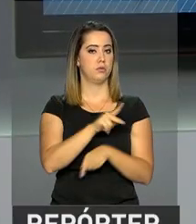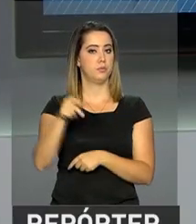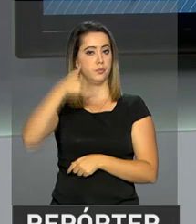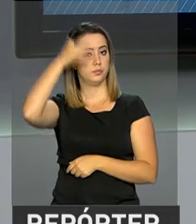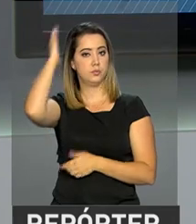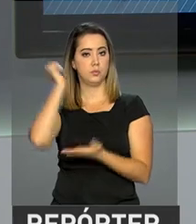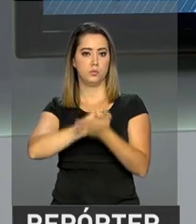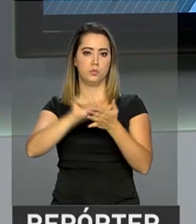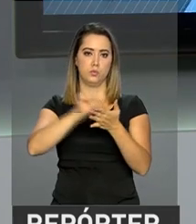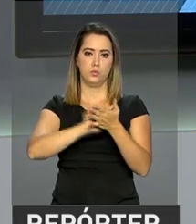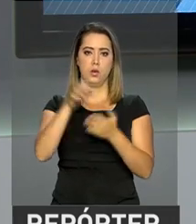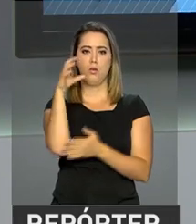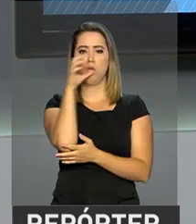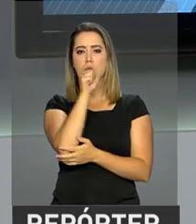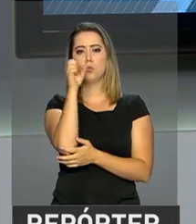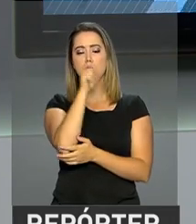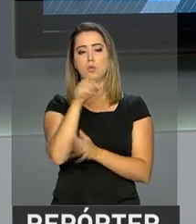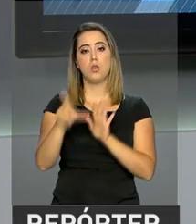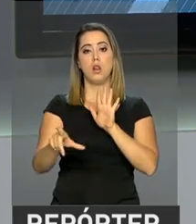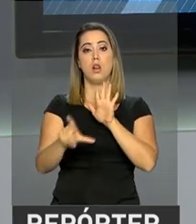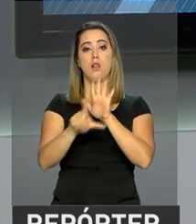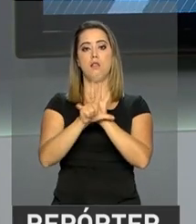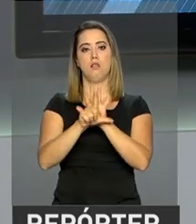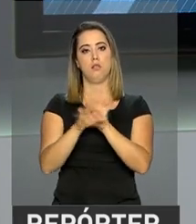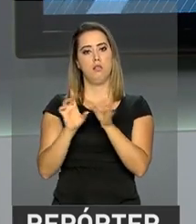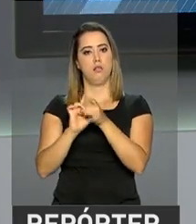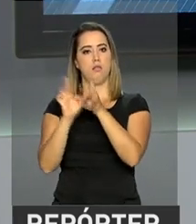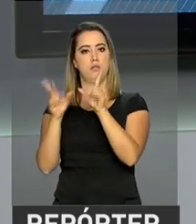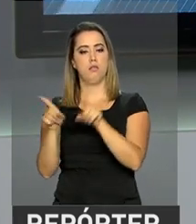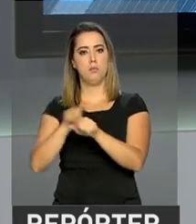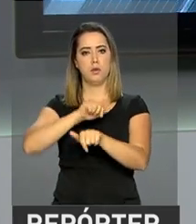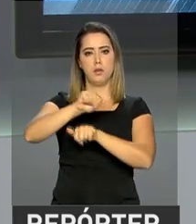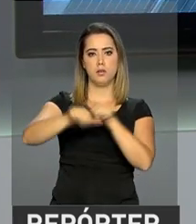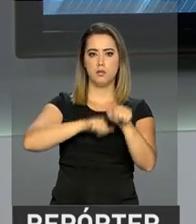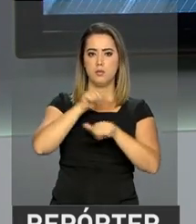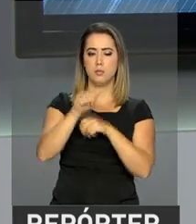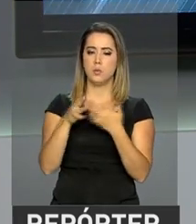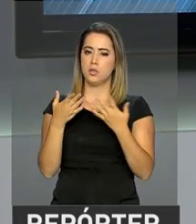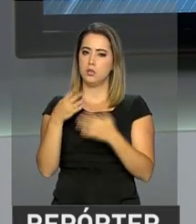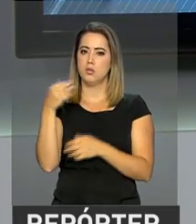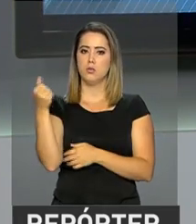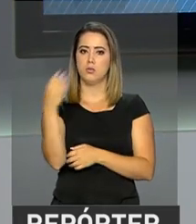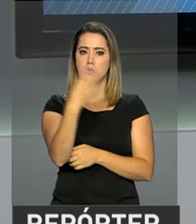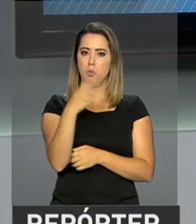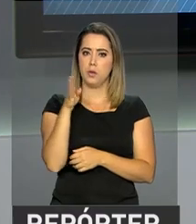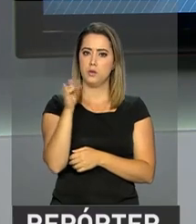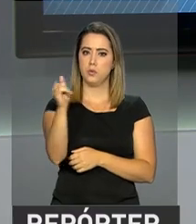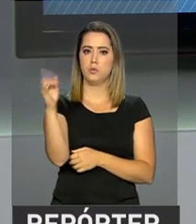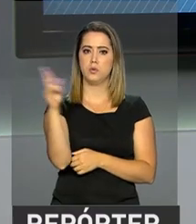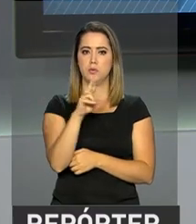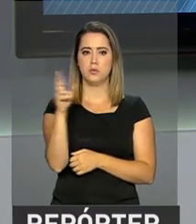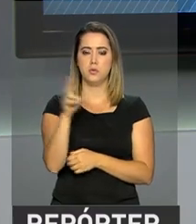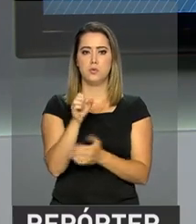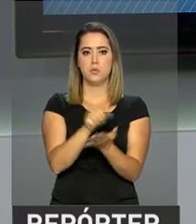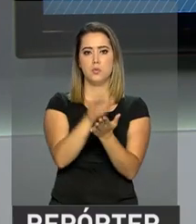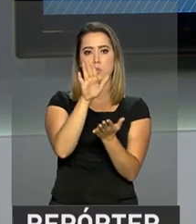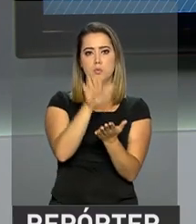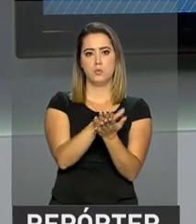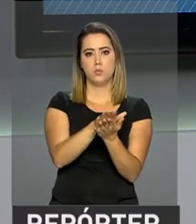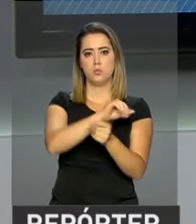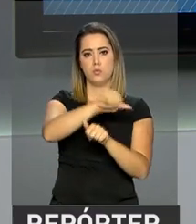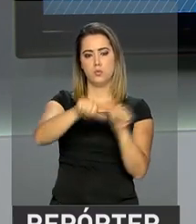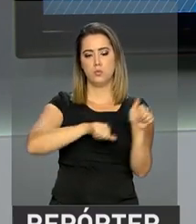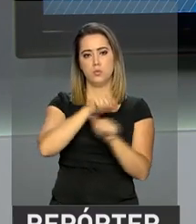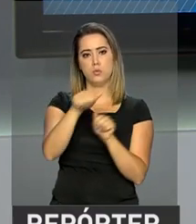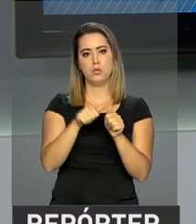michel temer assinou no sábado um decreto que autoriza a conversão de cerca de 14 4 bilhões de reais de multa